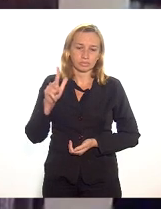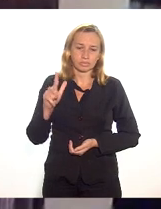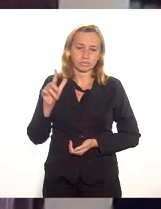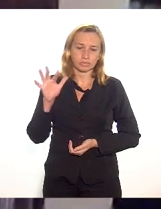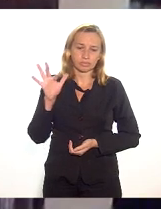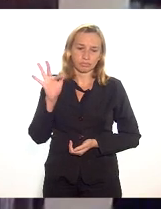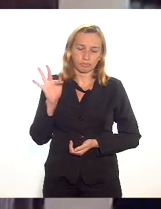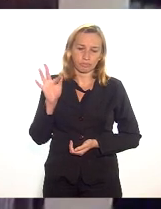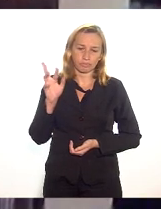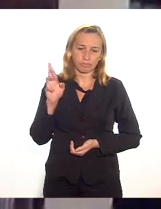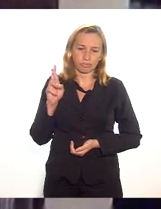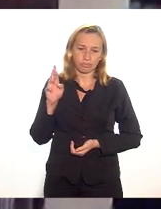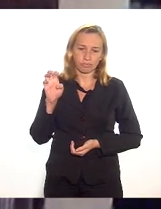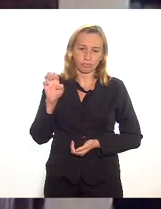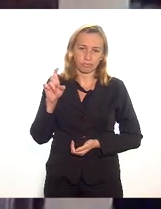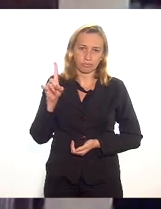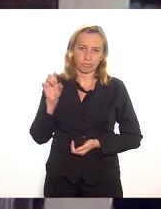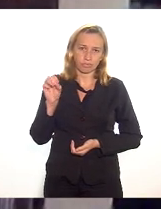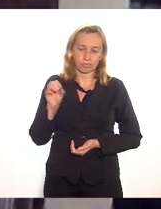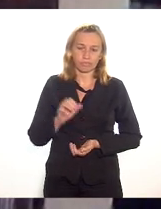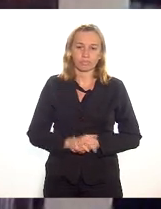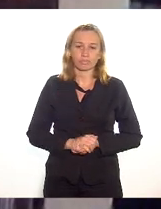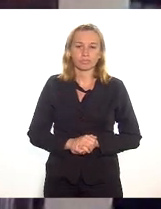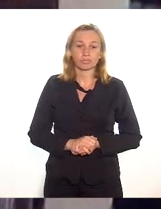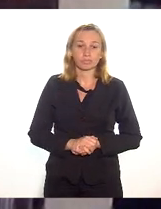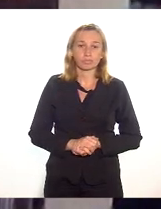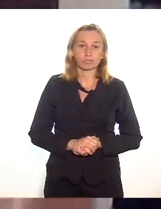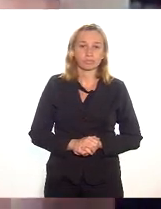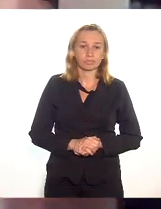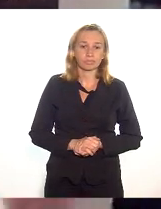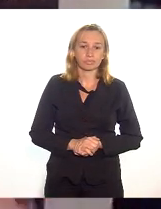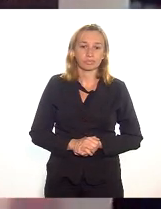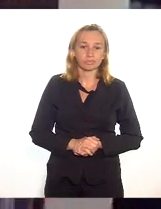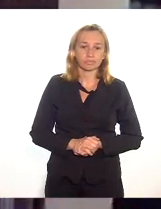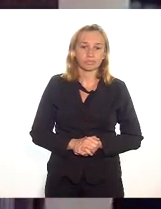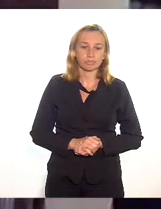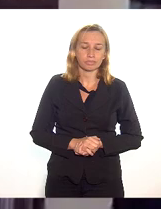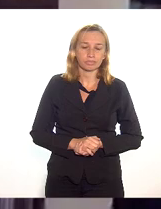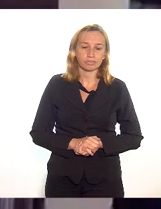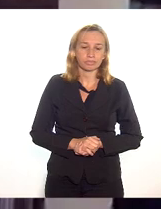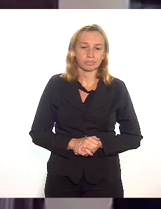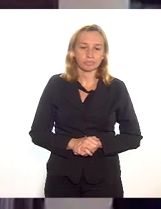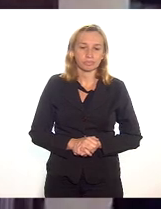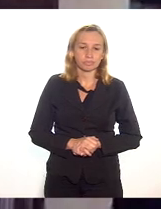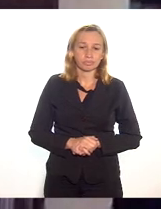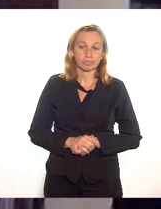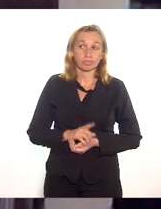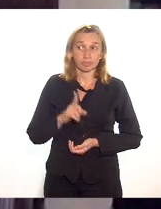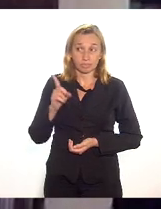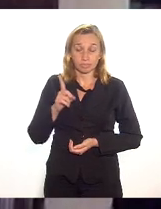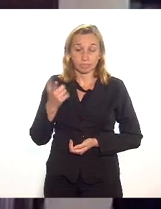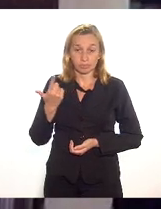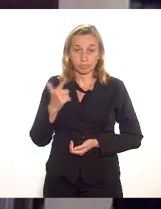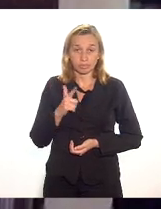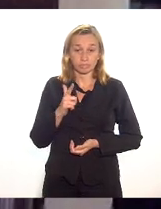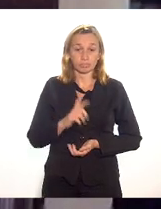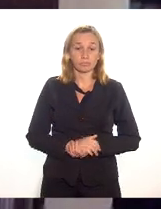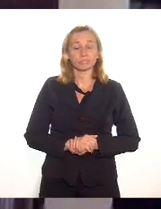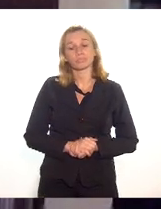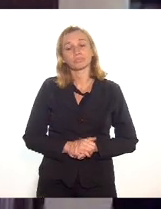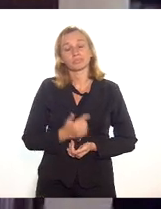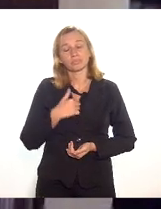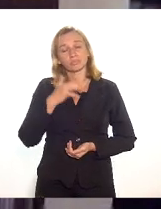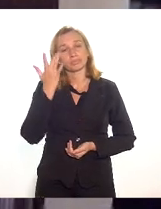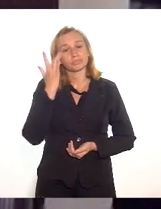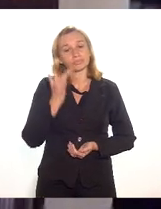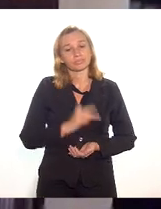Agache. Né? E ele cunhou uma afirmação que eu